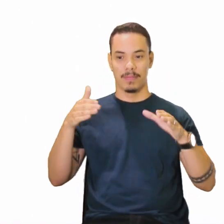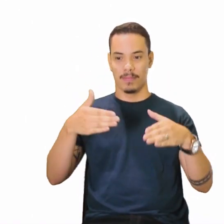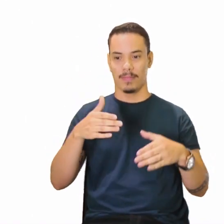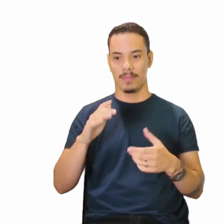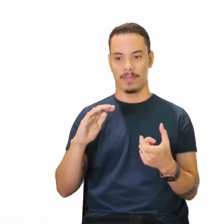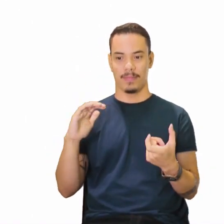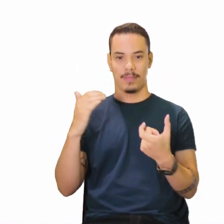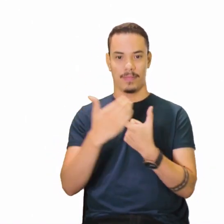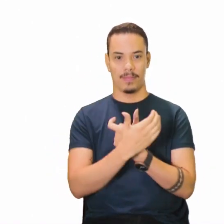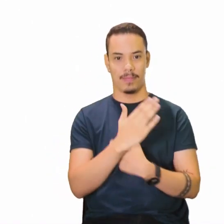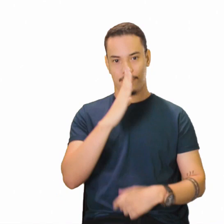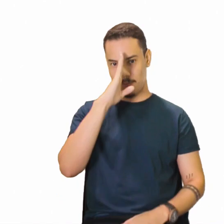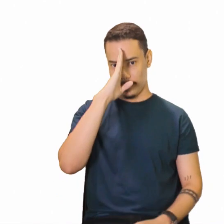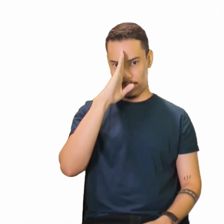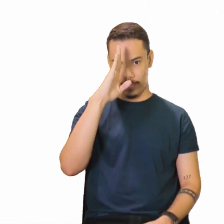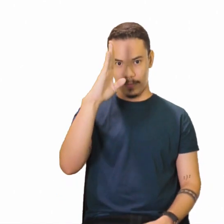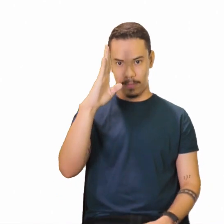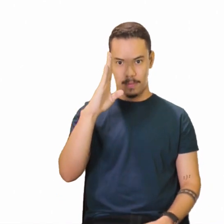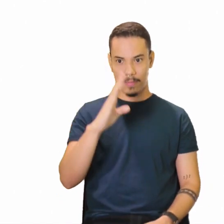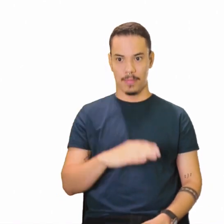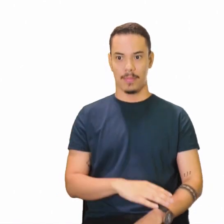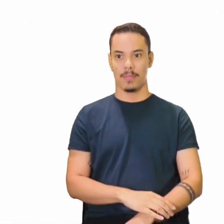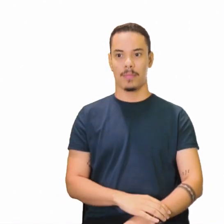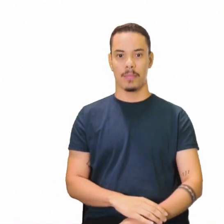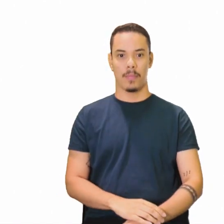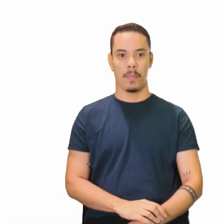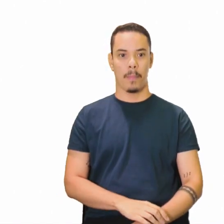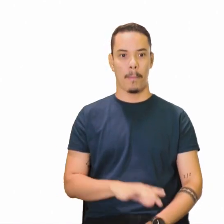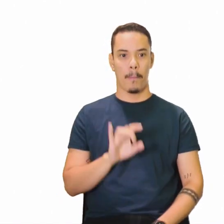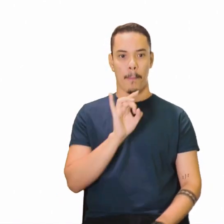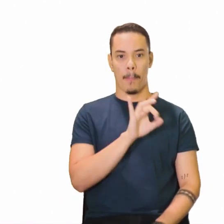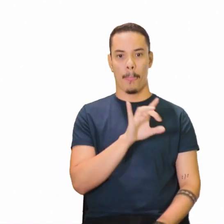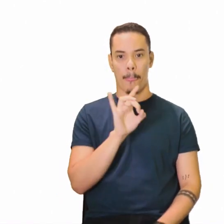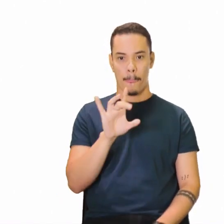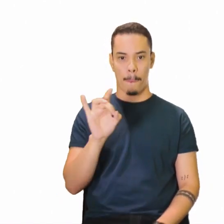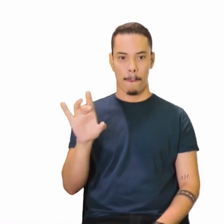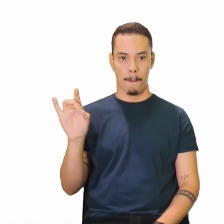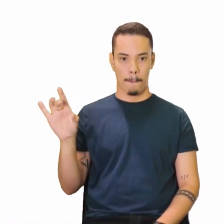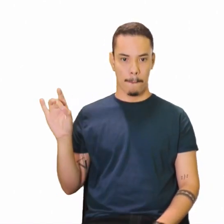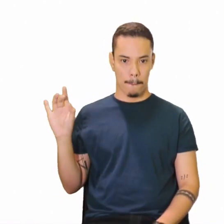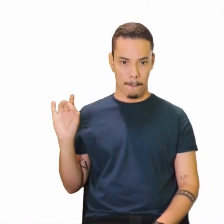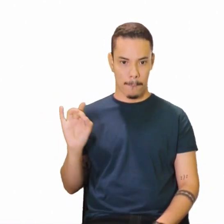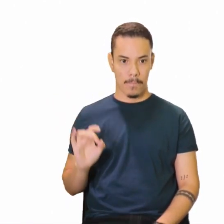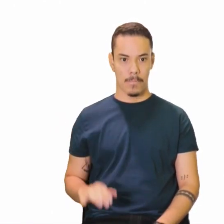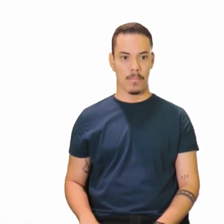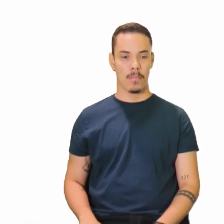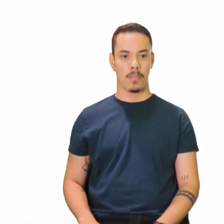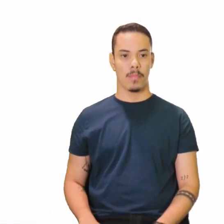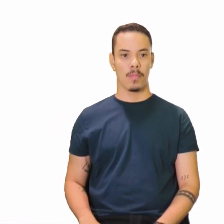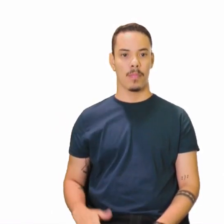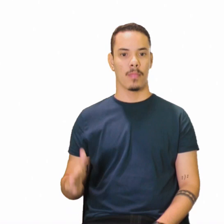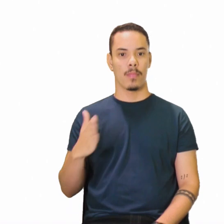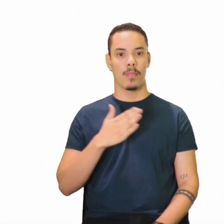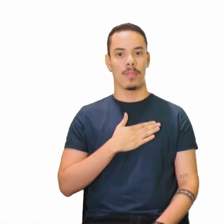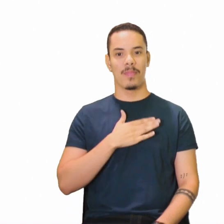em destaque, certo? De cada alternativa. Meu pai eterno, cadê o destaque?